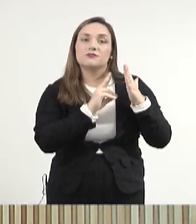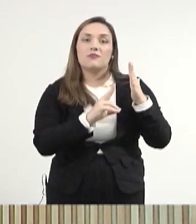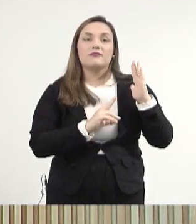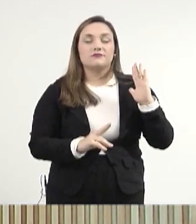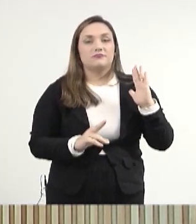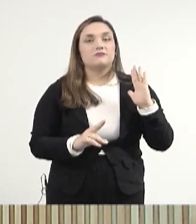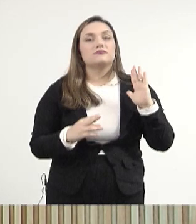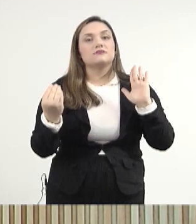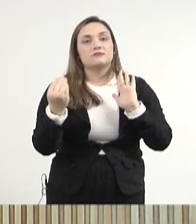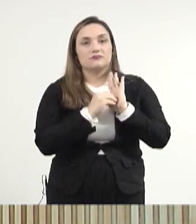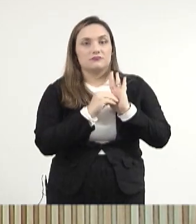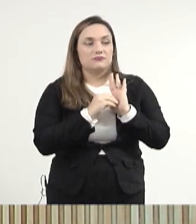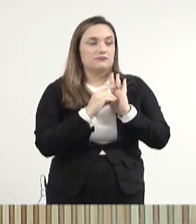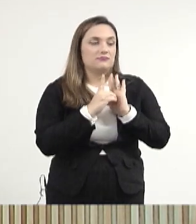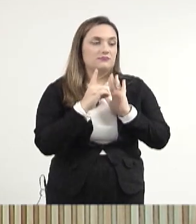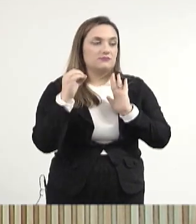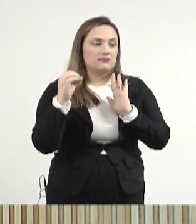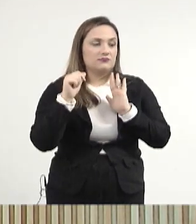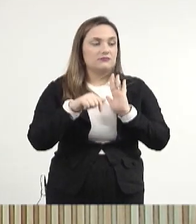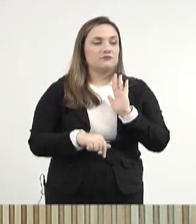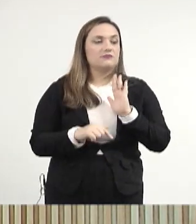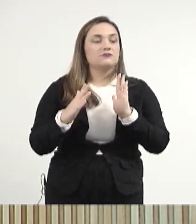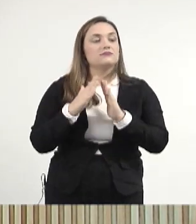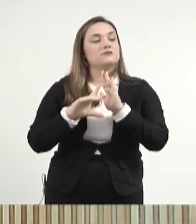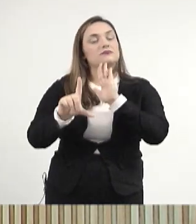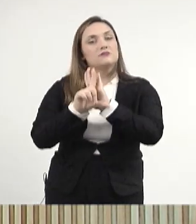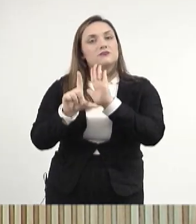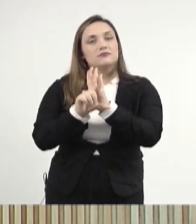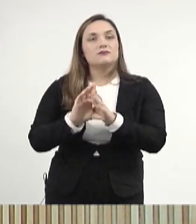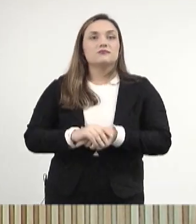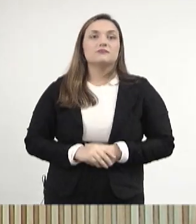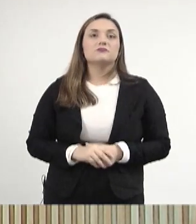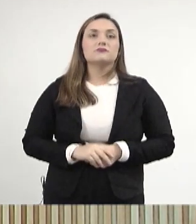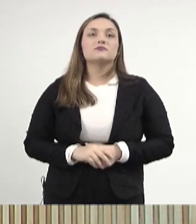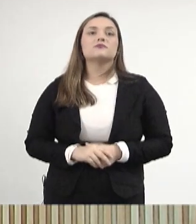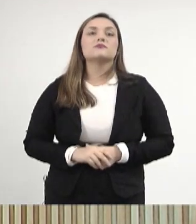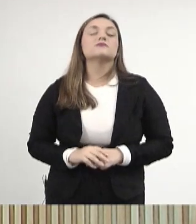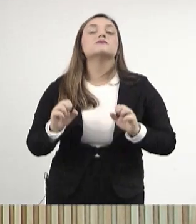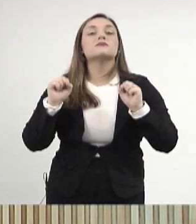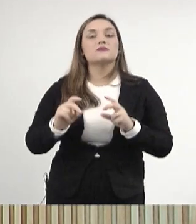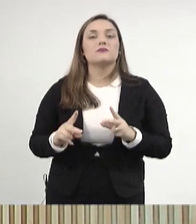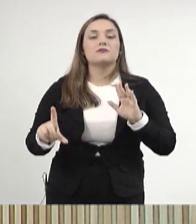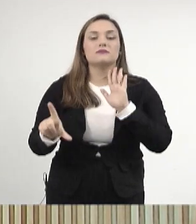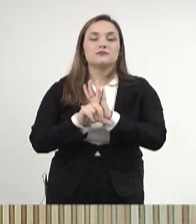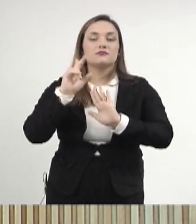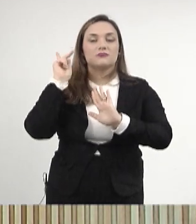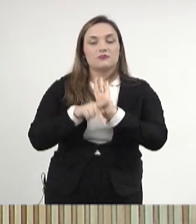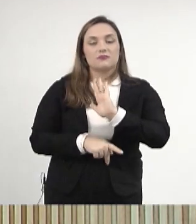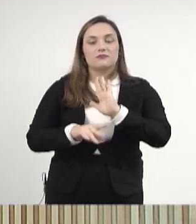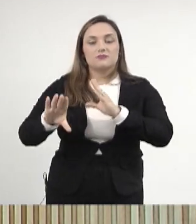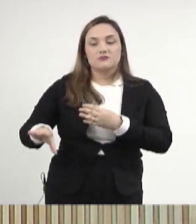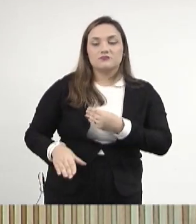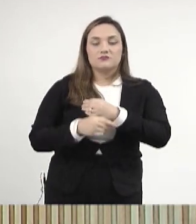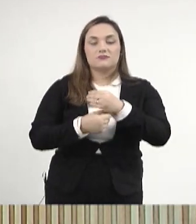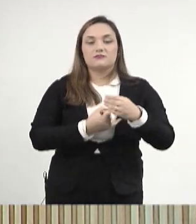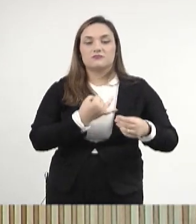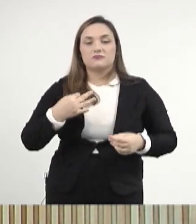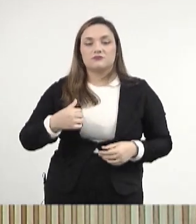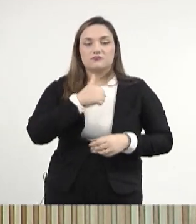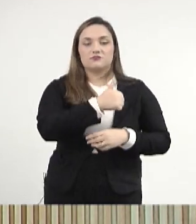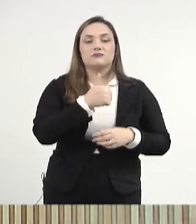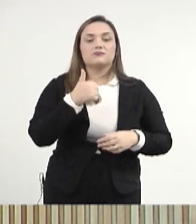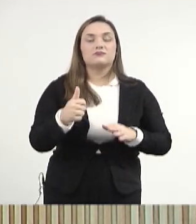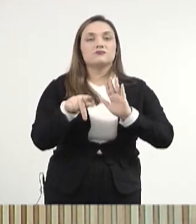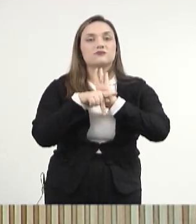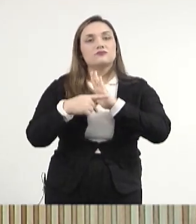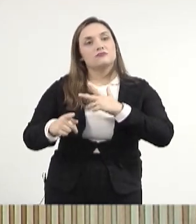aprovação são publicados no Diário Oficial aqui da Casa de Leis. Vamos para o próximo item, projeto de lei complementar de número 11,